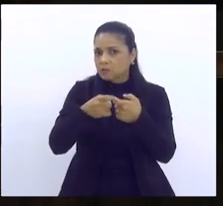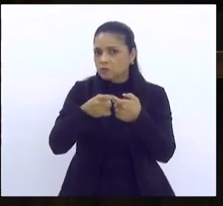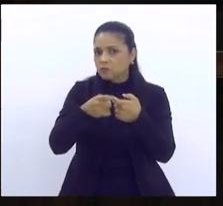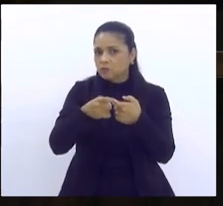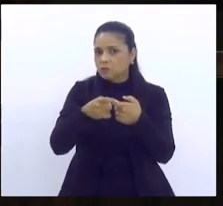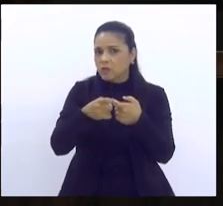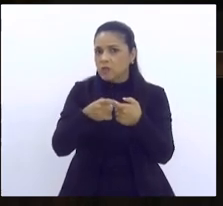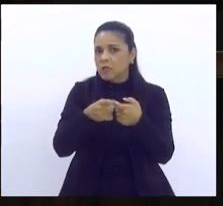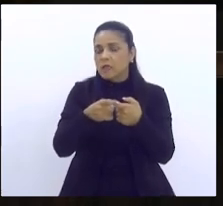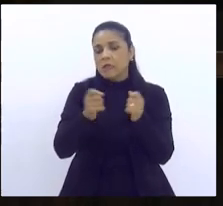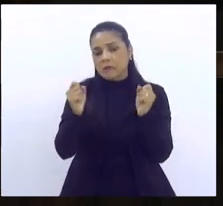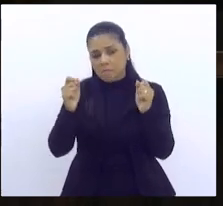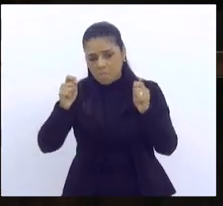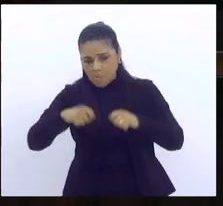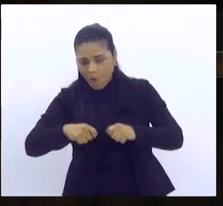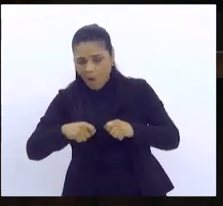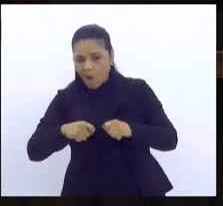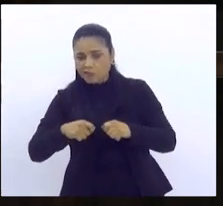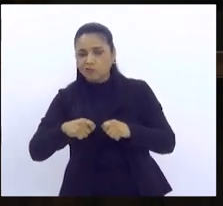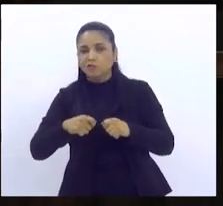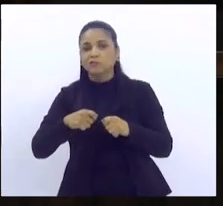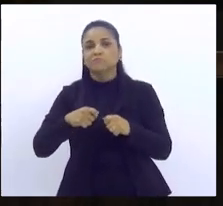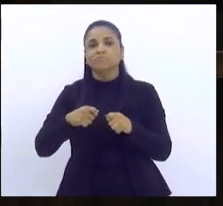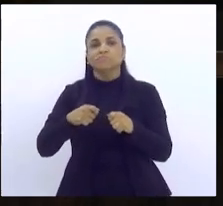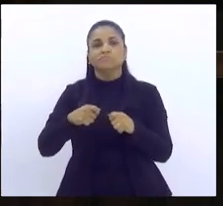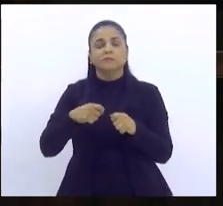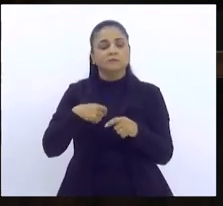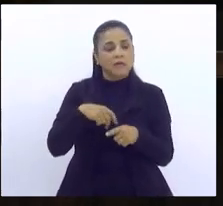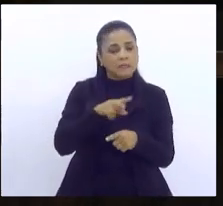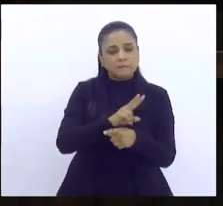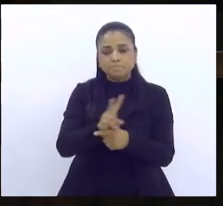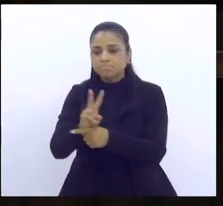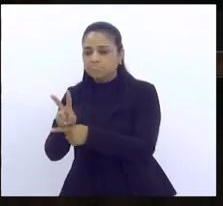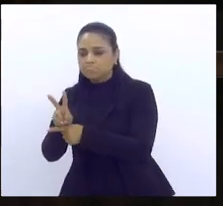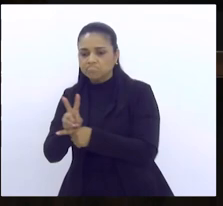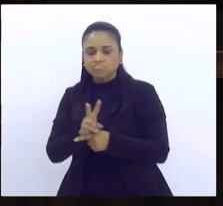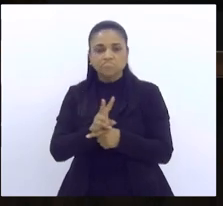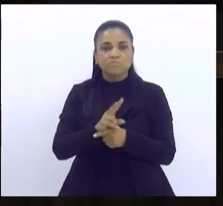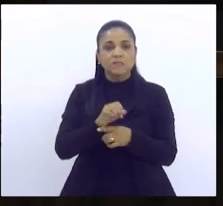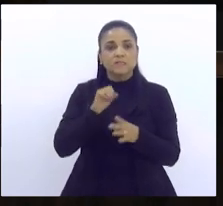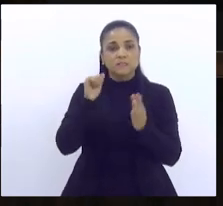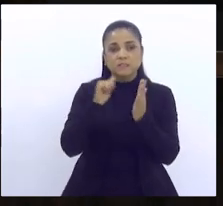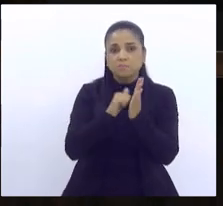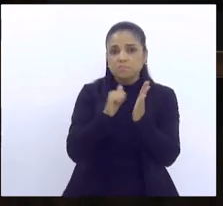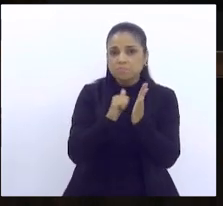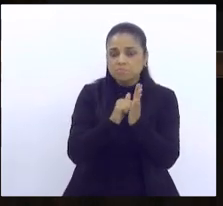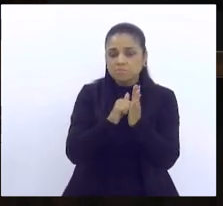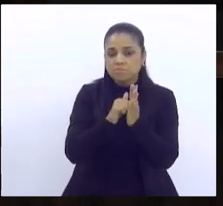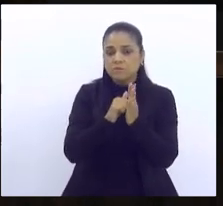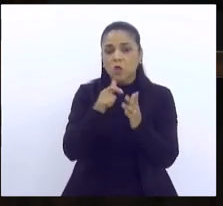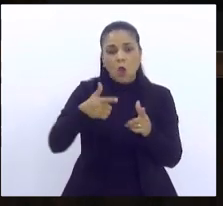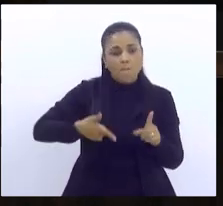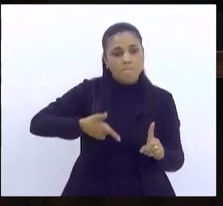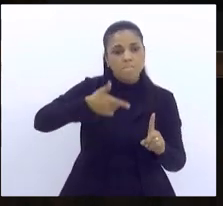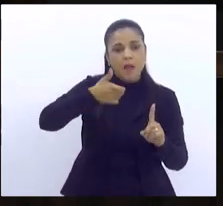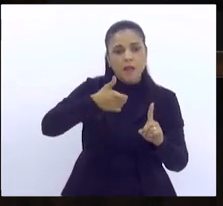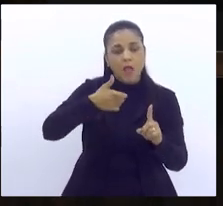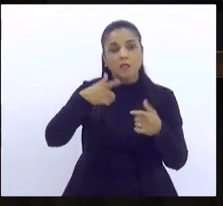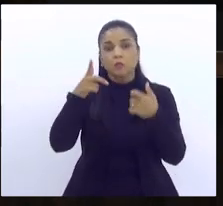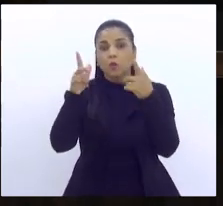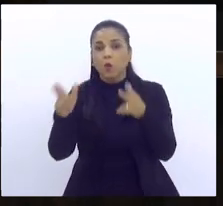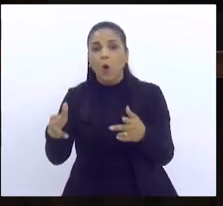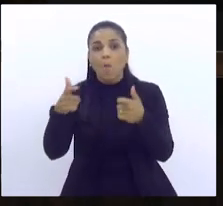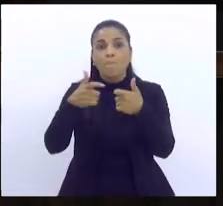até cochilar um pouquinho dentro do hospital, mas ele tem que estar ali à disposição para quando a gente bater na porta e falar chegou um baleado, chegou alguém que